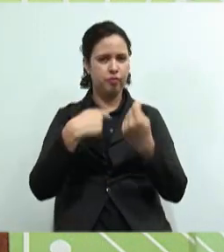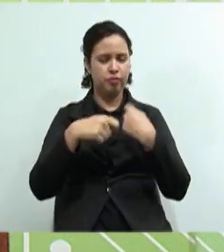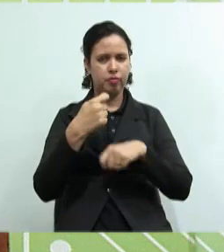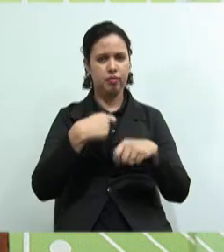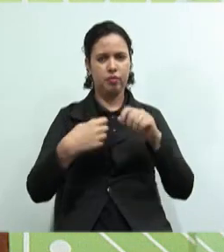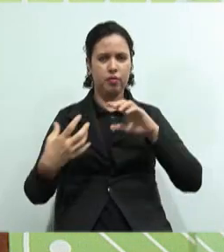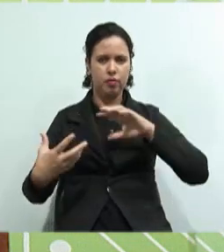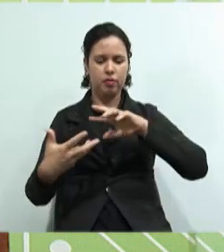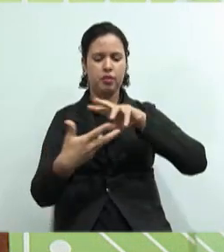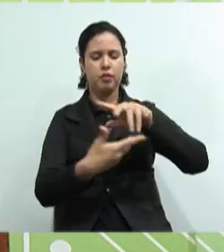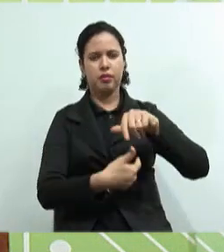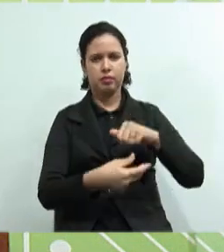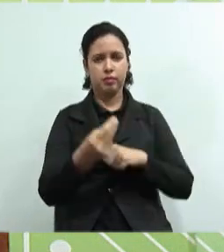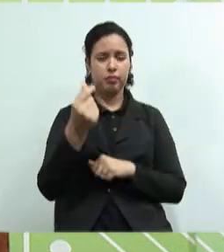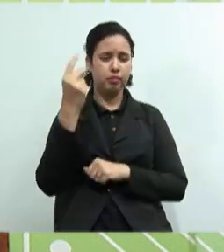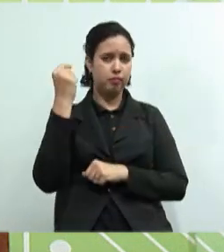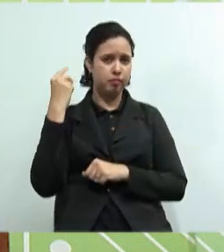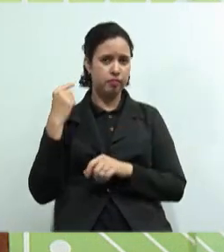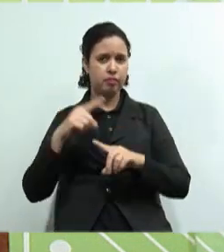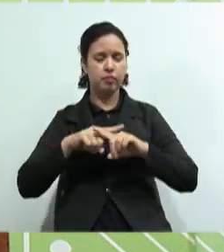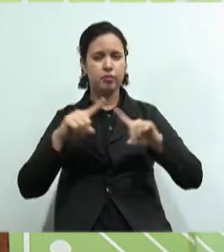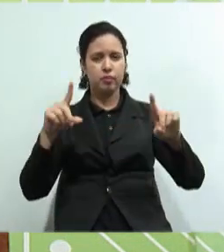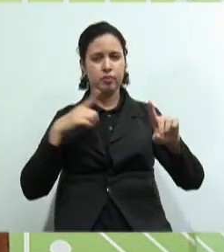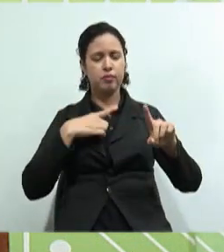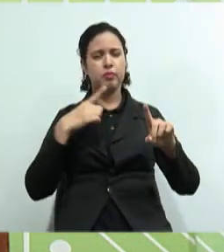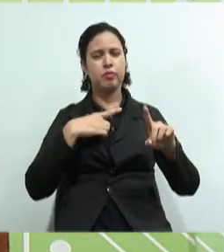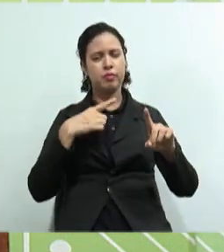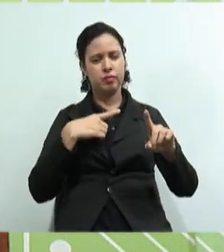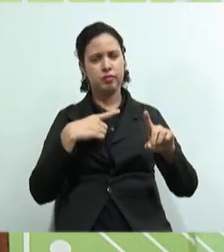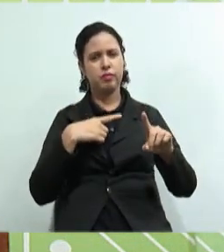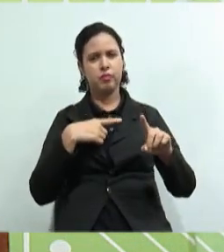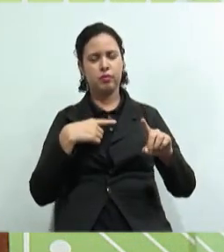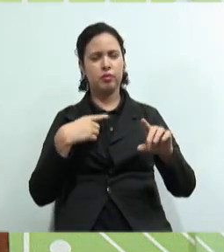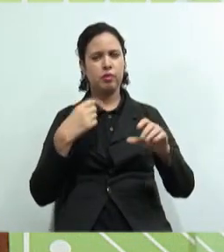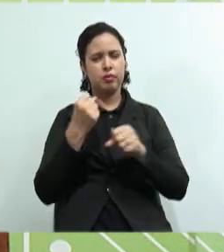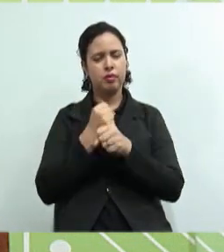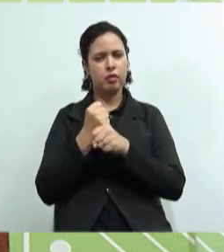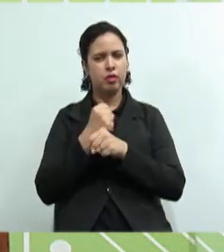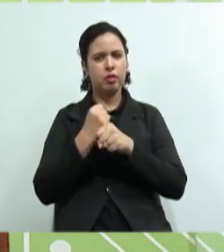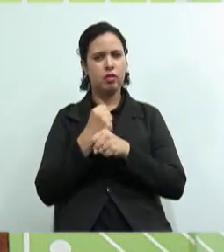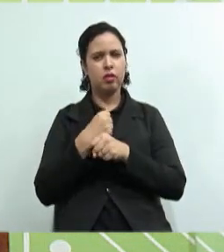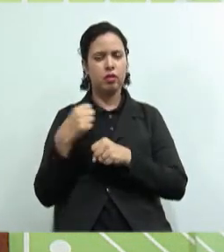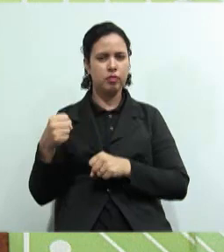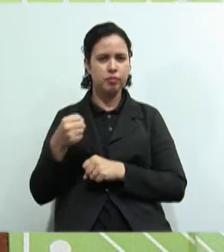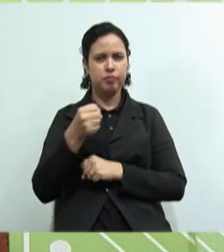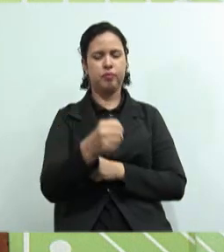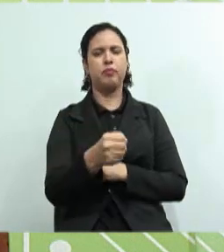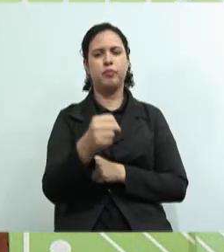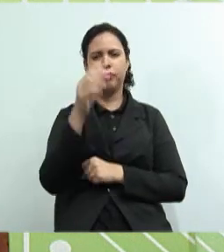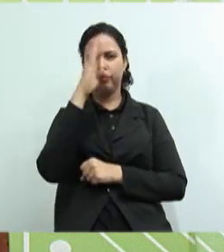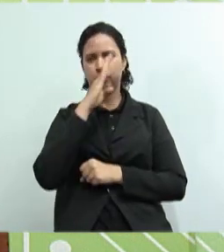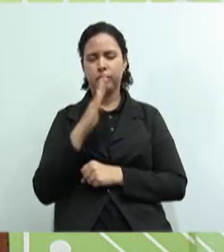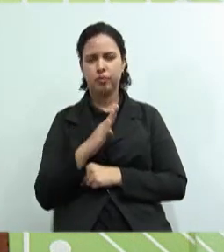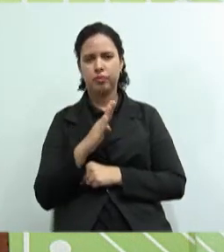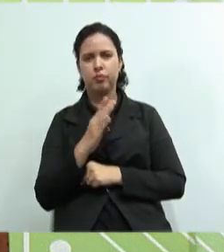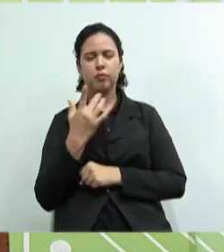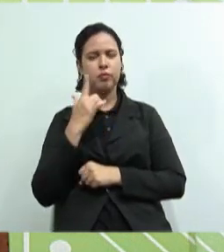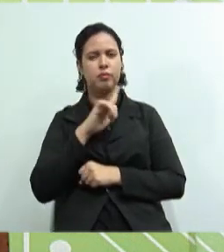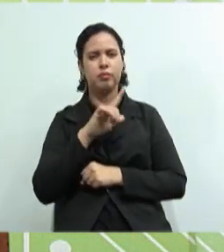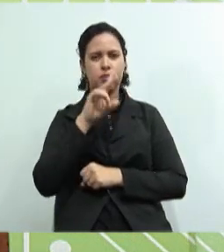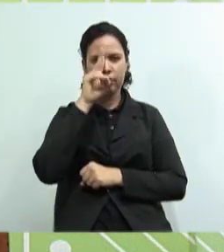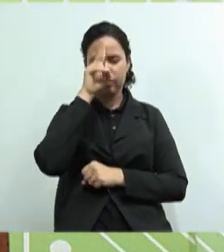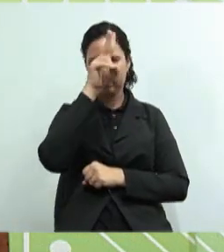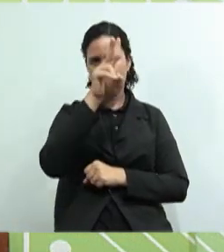mundial mais antiga, mas que tem várias décadas que já está se inserindo no Brasil e que tem ganhado mais força nos últimos